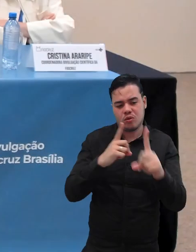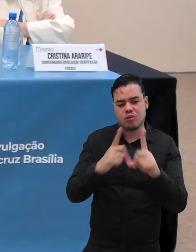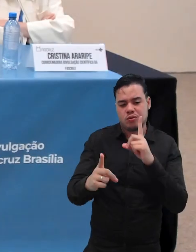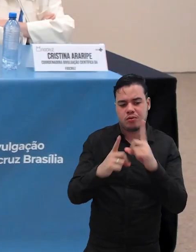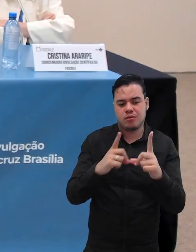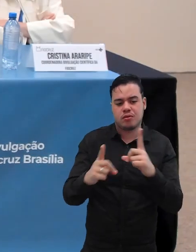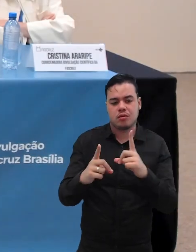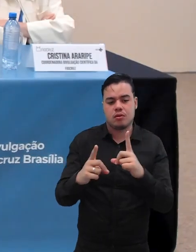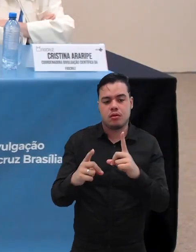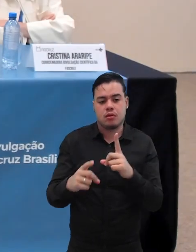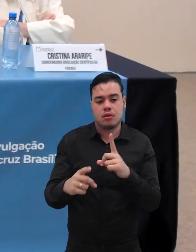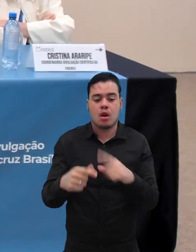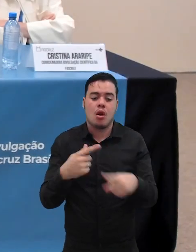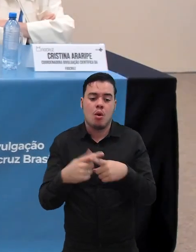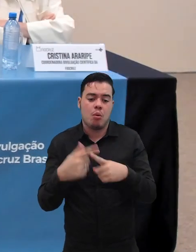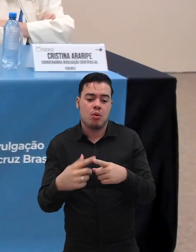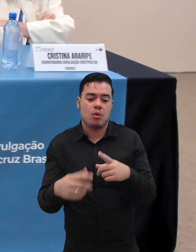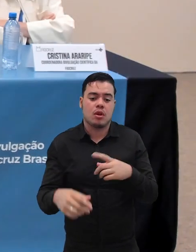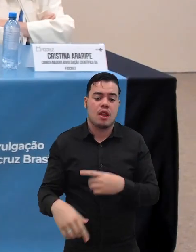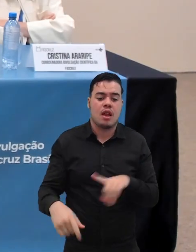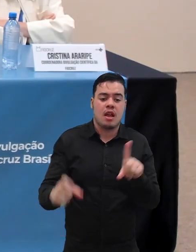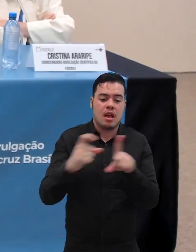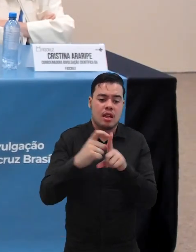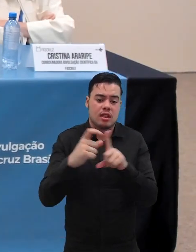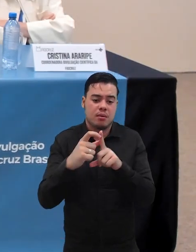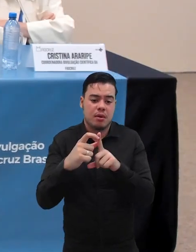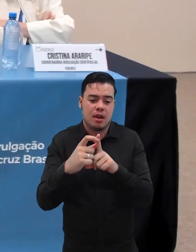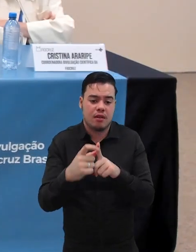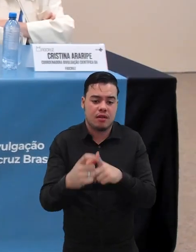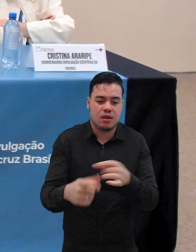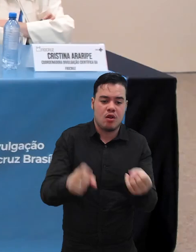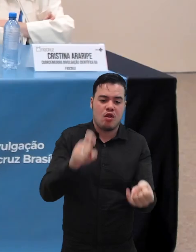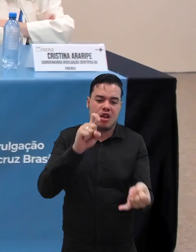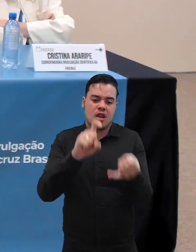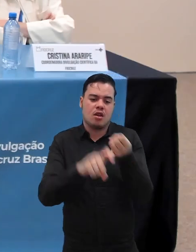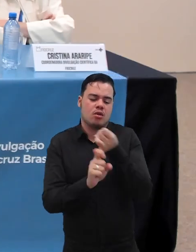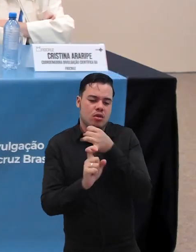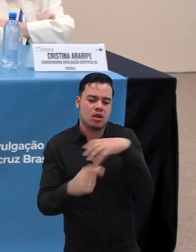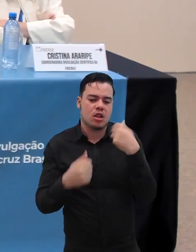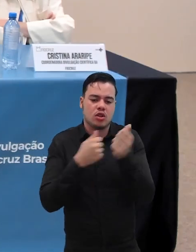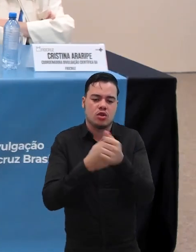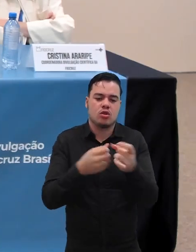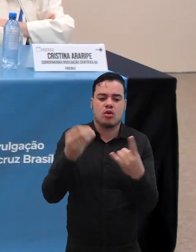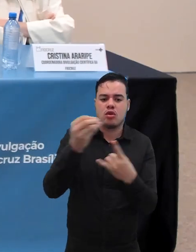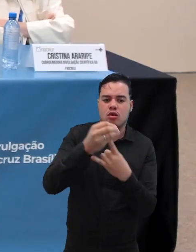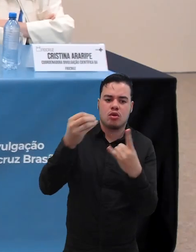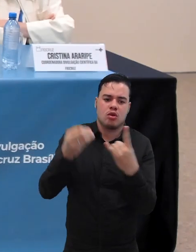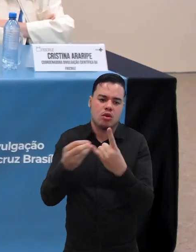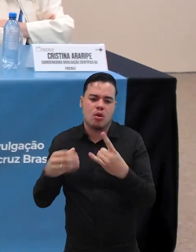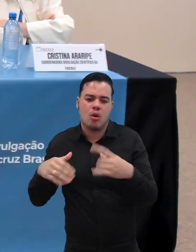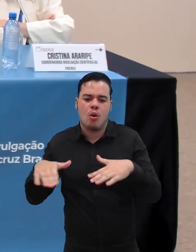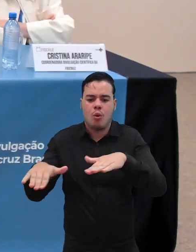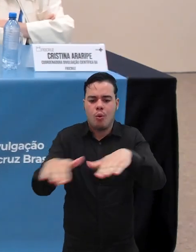diálogo, e essa palavra foi ancorada pela Fiocruz em nível nacional, e aí saúdo também todos os